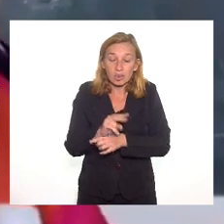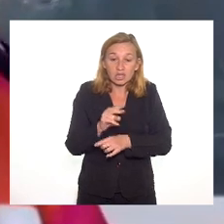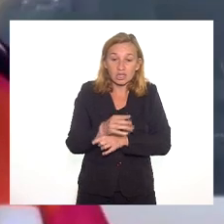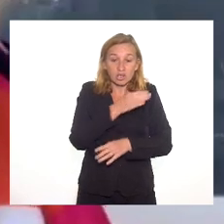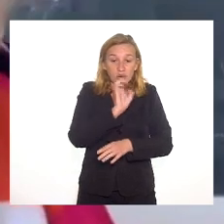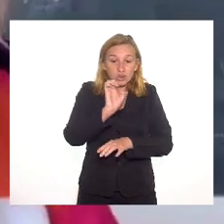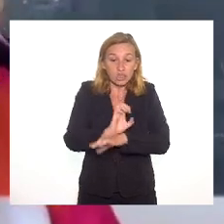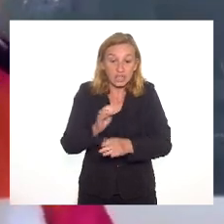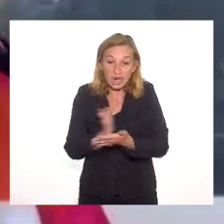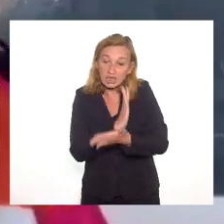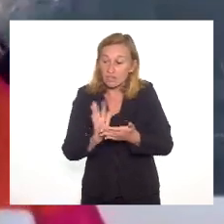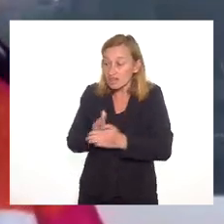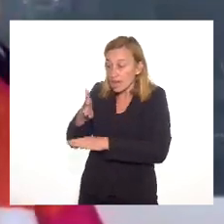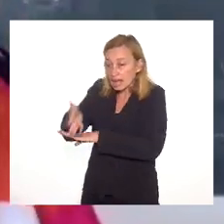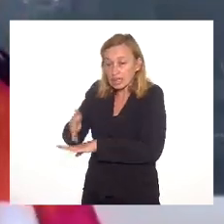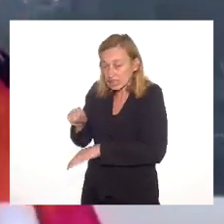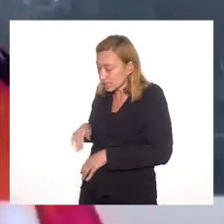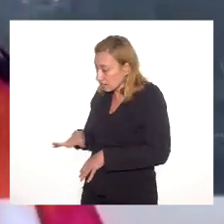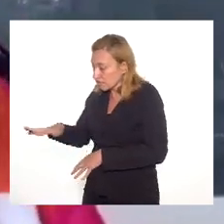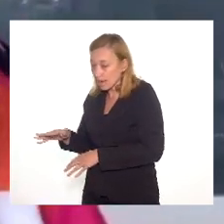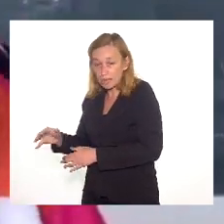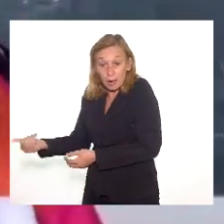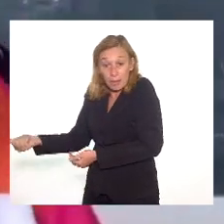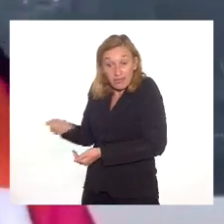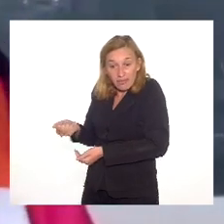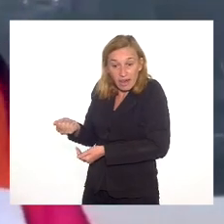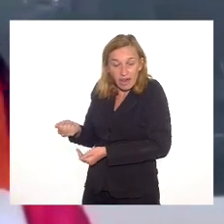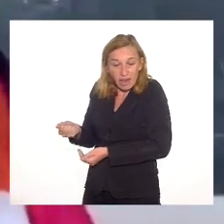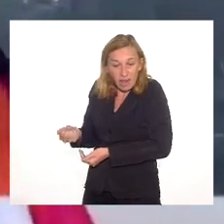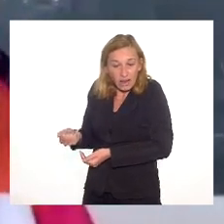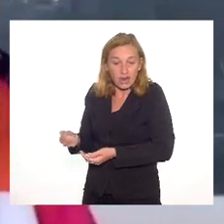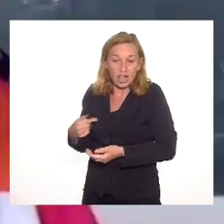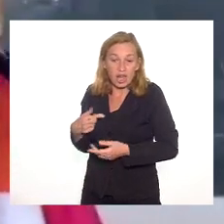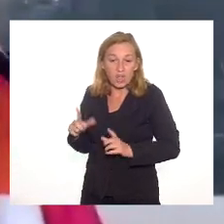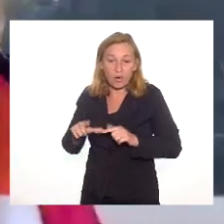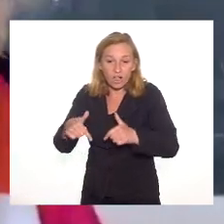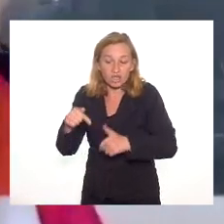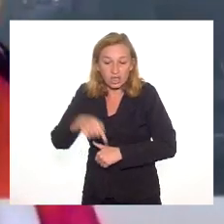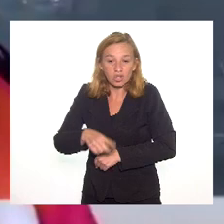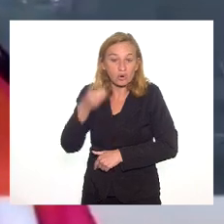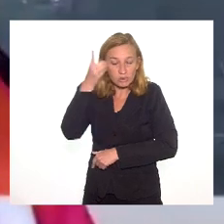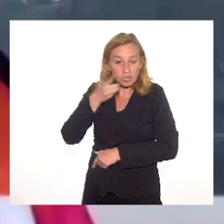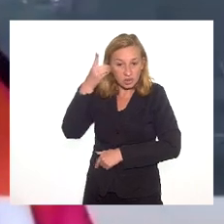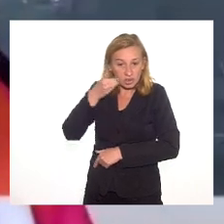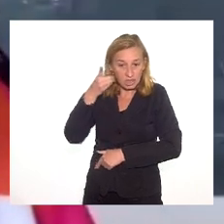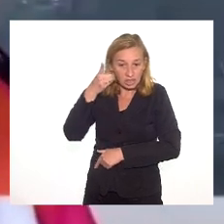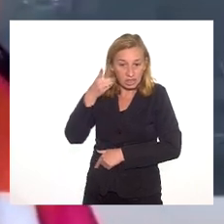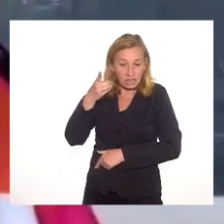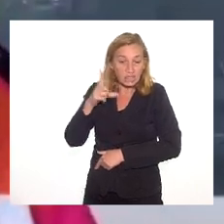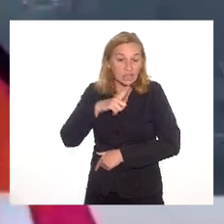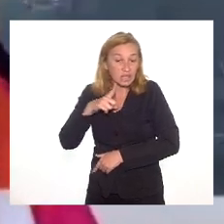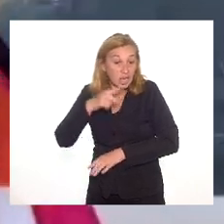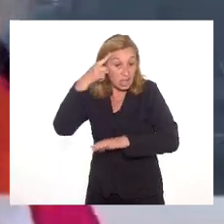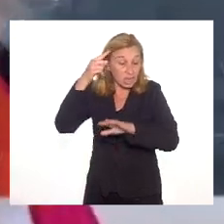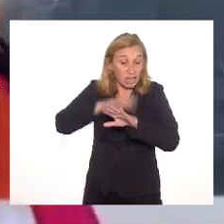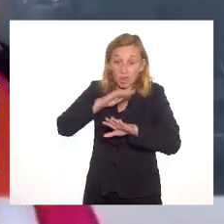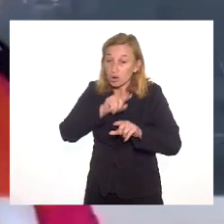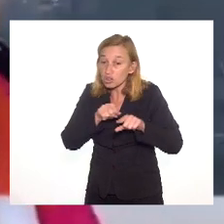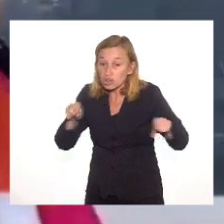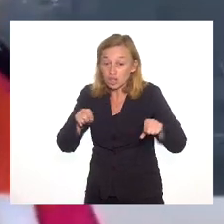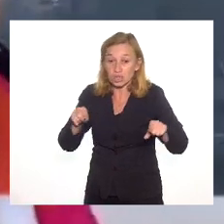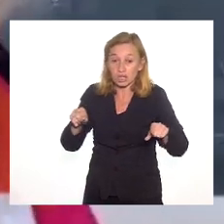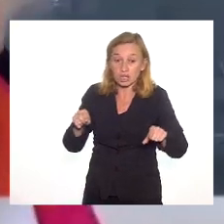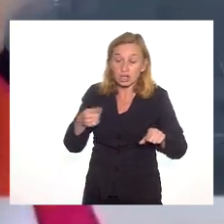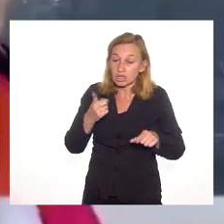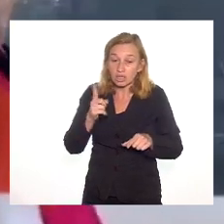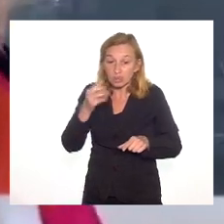nas nossas favelas para nos matar. Eu venho aqui, atuo como deputada, tenho a minha linha ideológica, não me